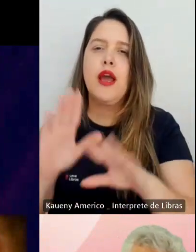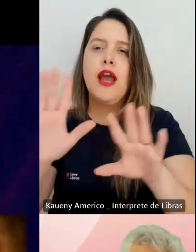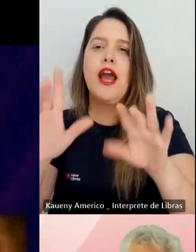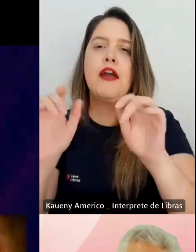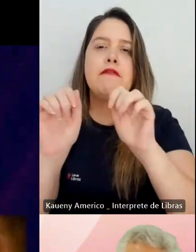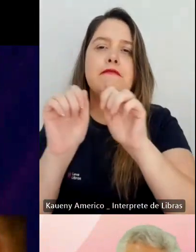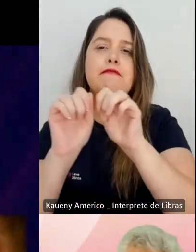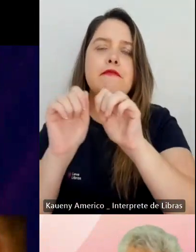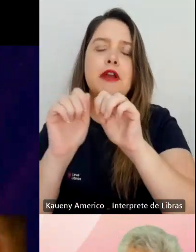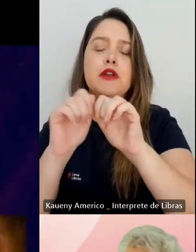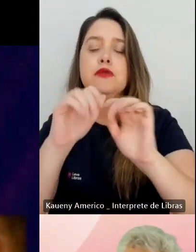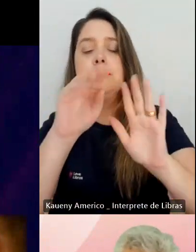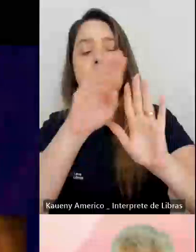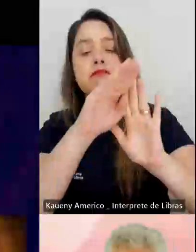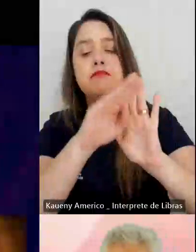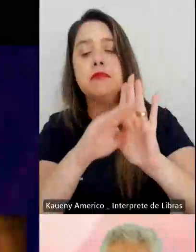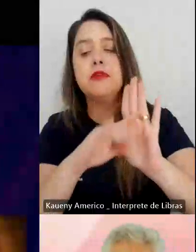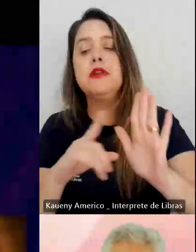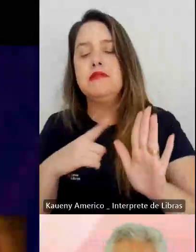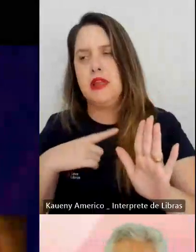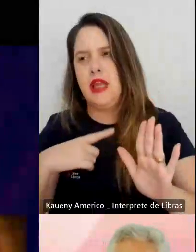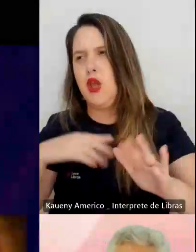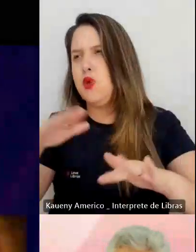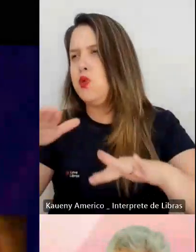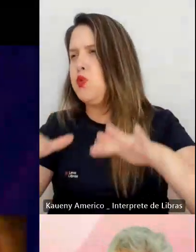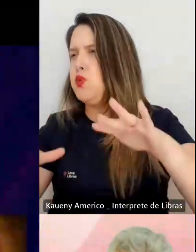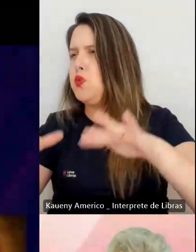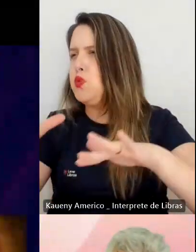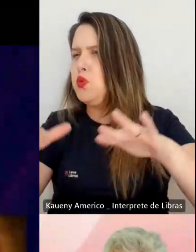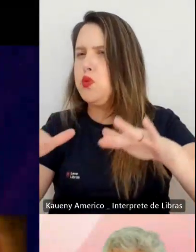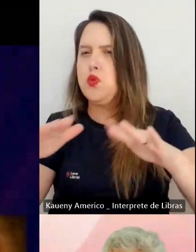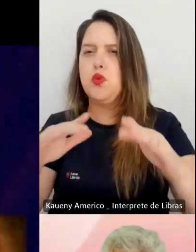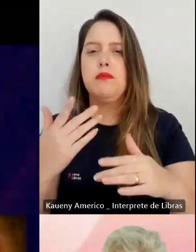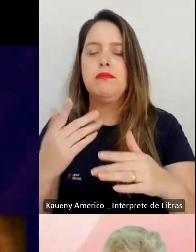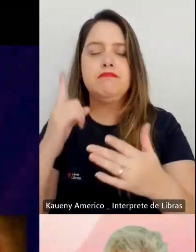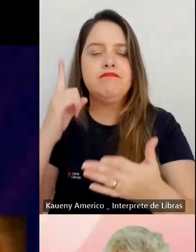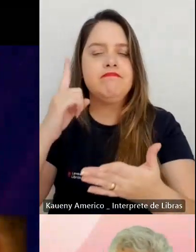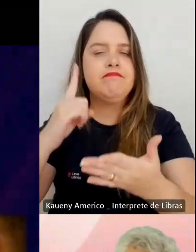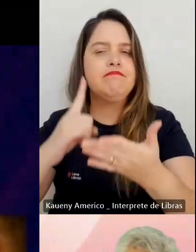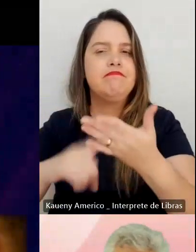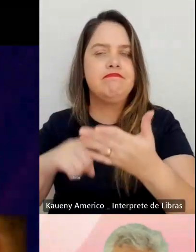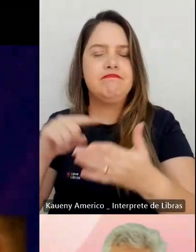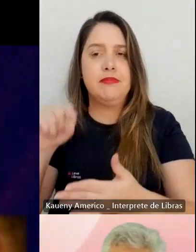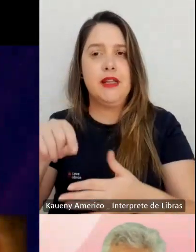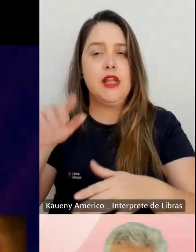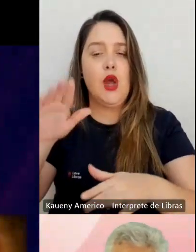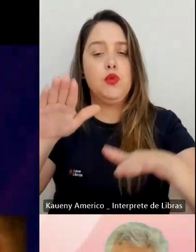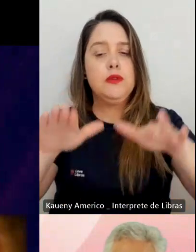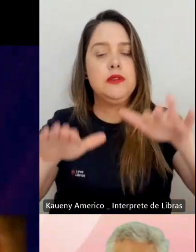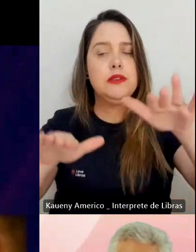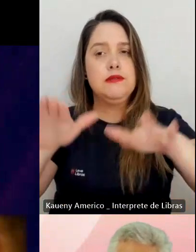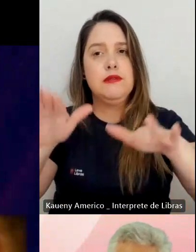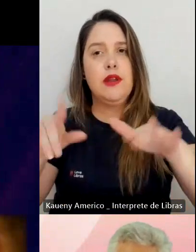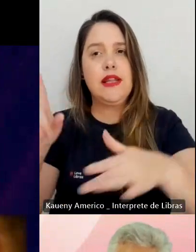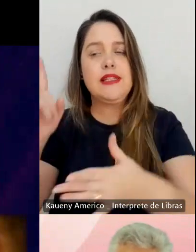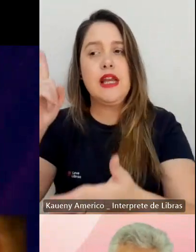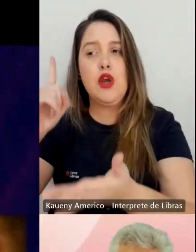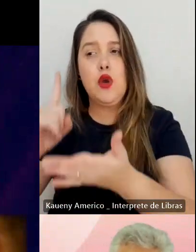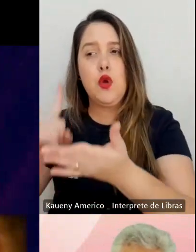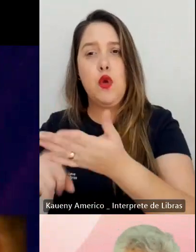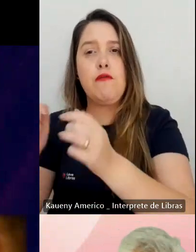diagnóstica, existe uma alteração, a gente passa para a confirmação dessa alteração. Essa confirmação ela é feita